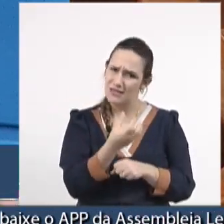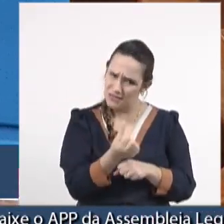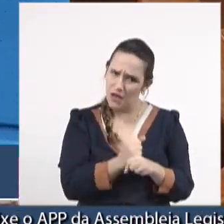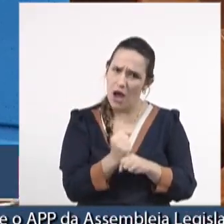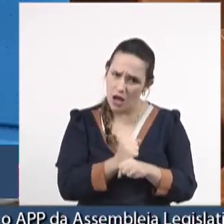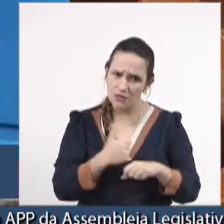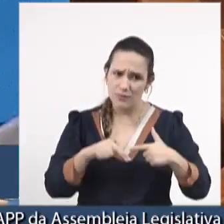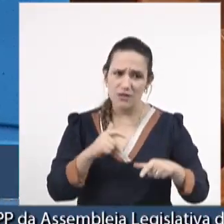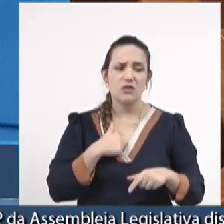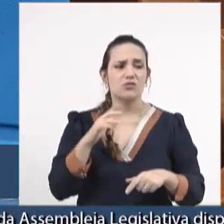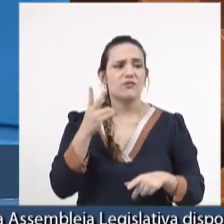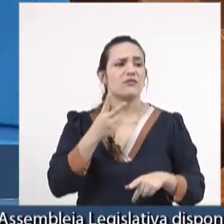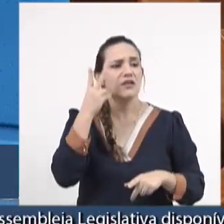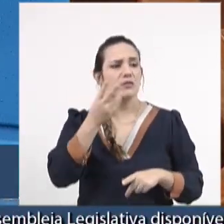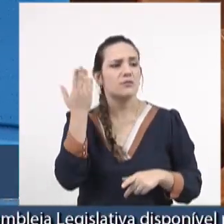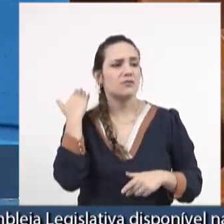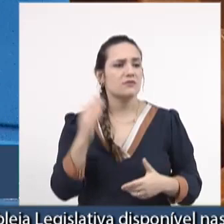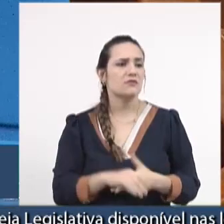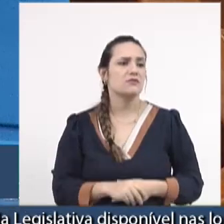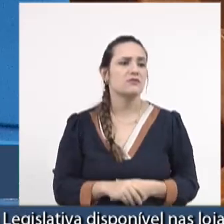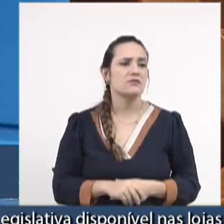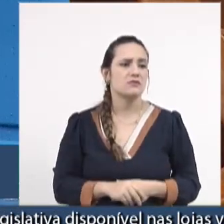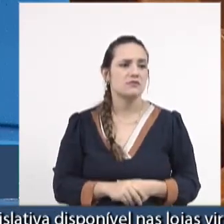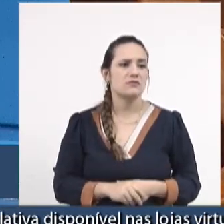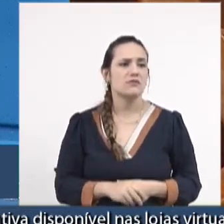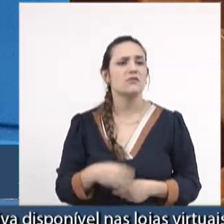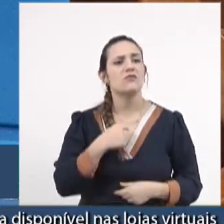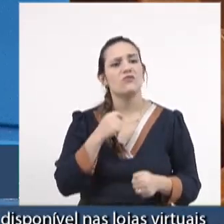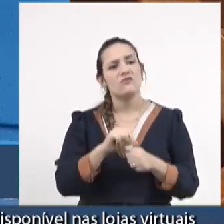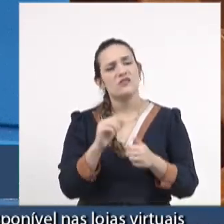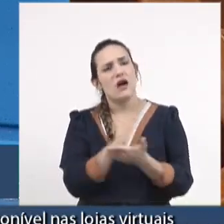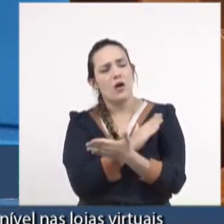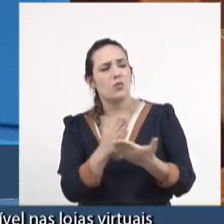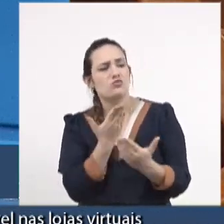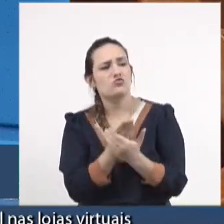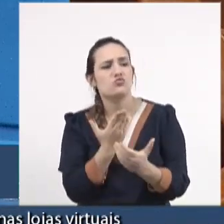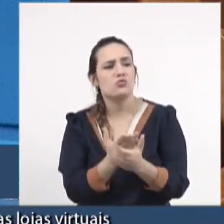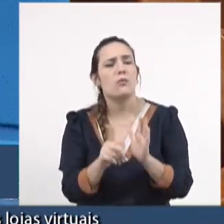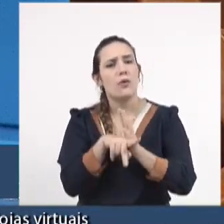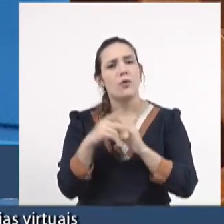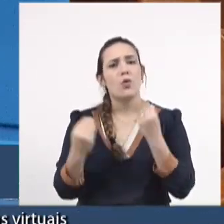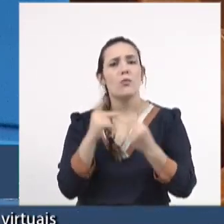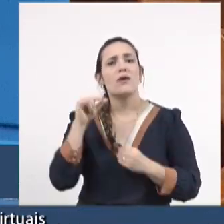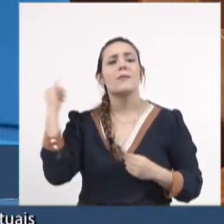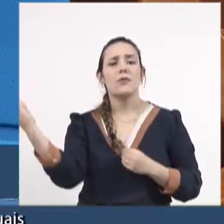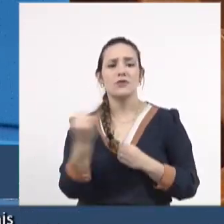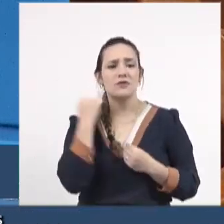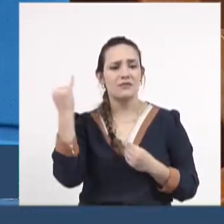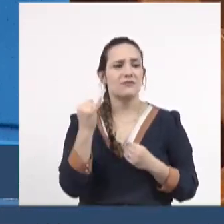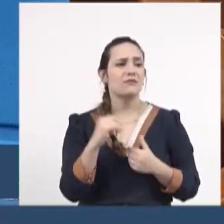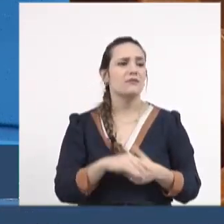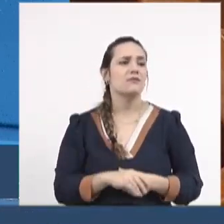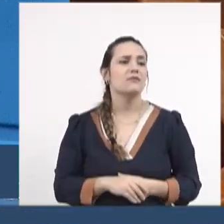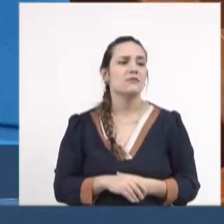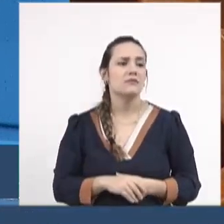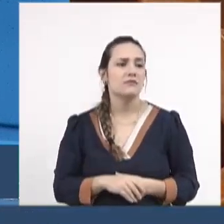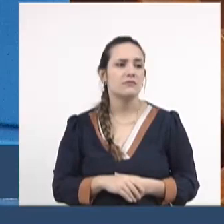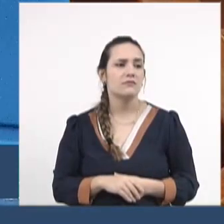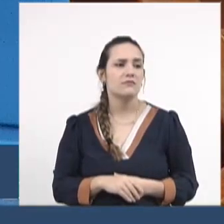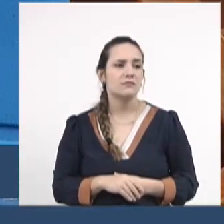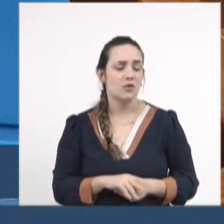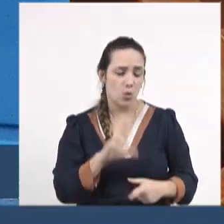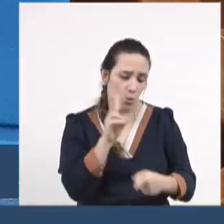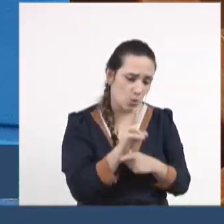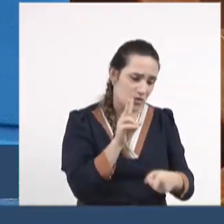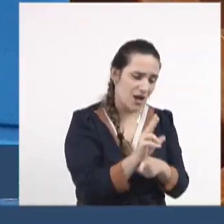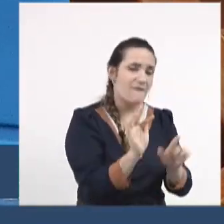em 2007, 2008, eu já tinha feito algumas matérias sobre a importância da